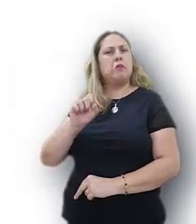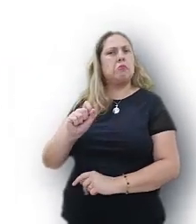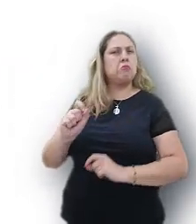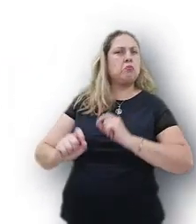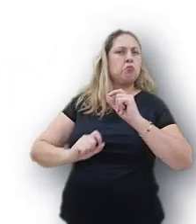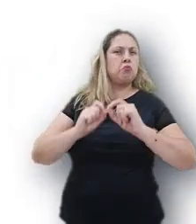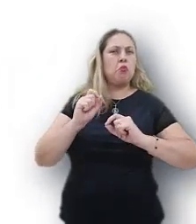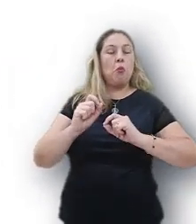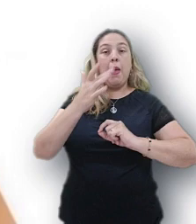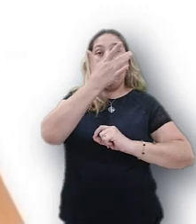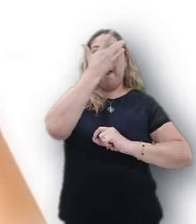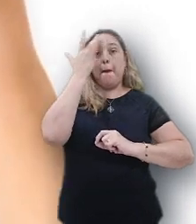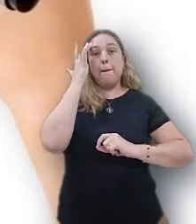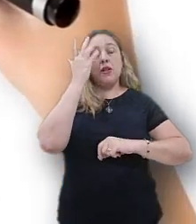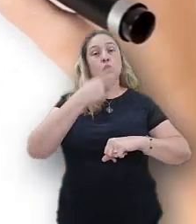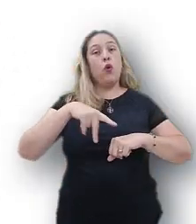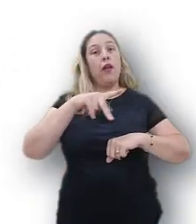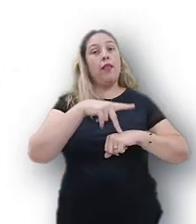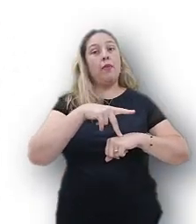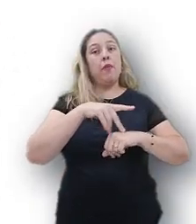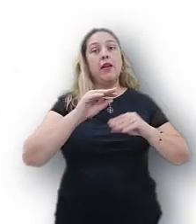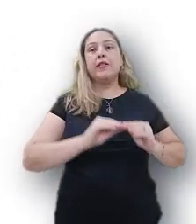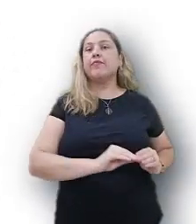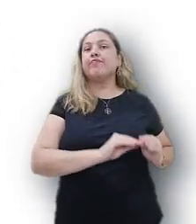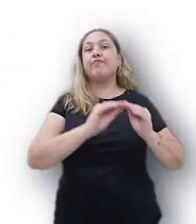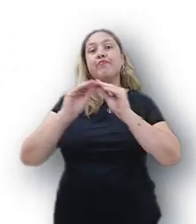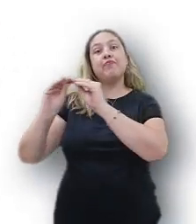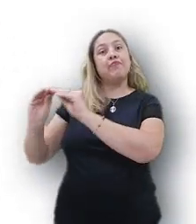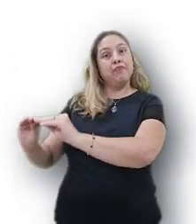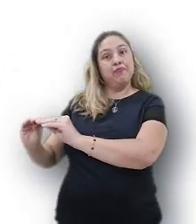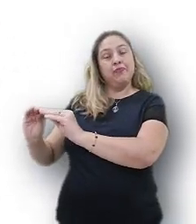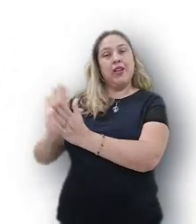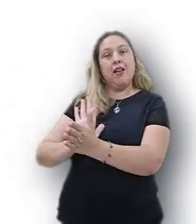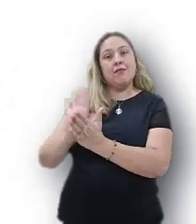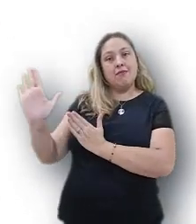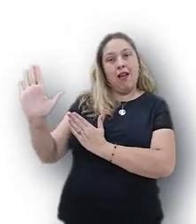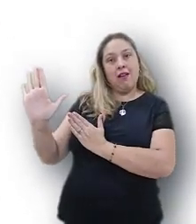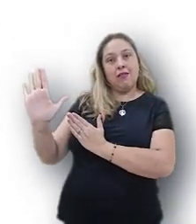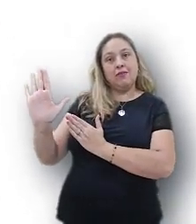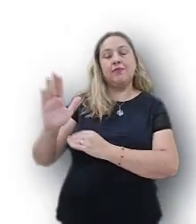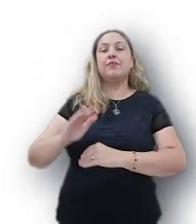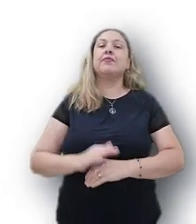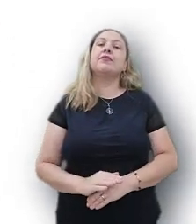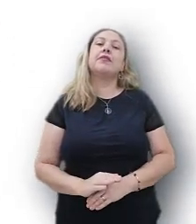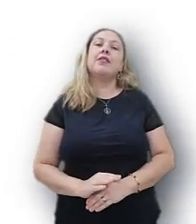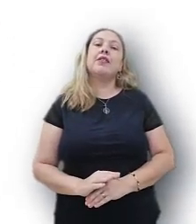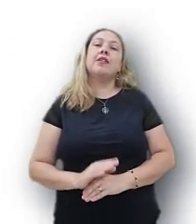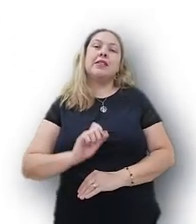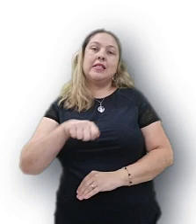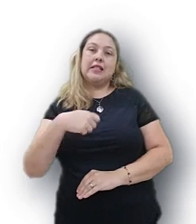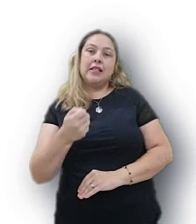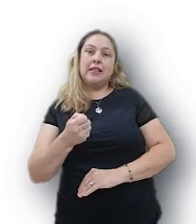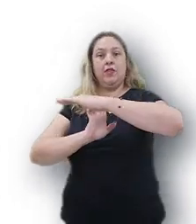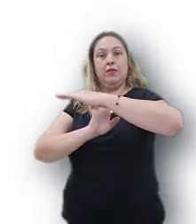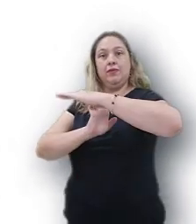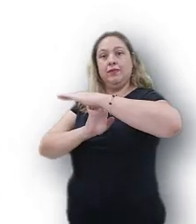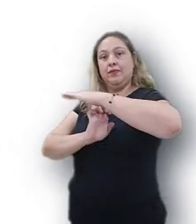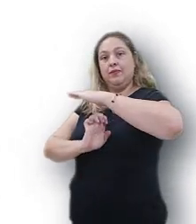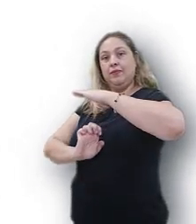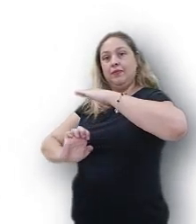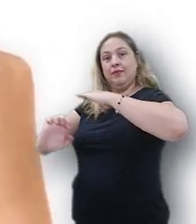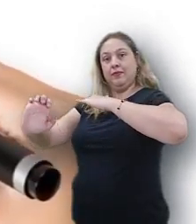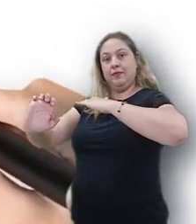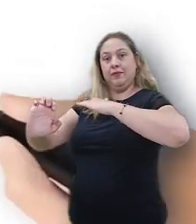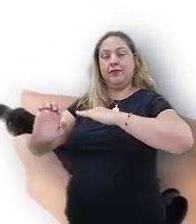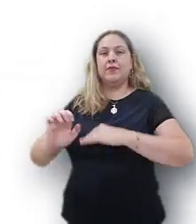Emigrantes são aquelas pessoas que deixam seu país de origem. Já os imigrantes